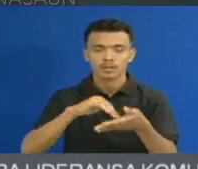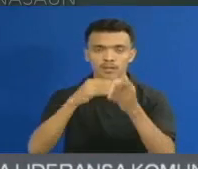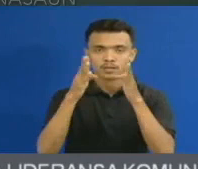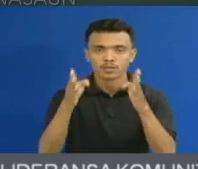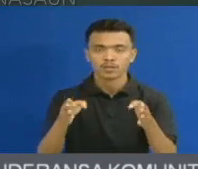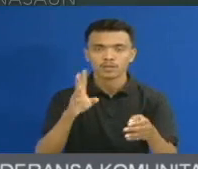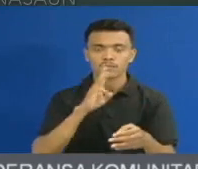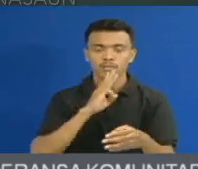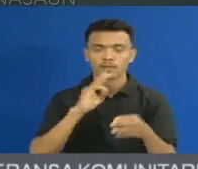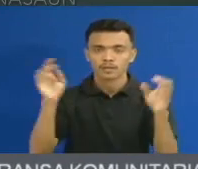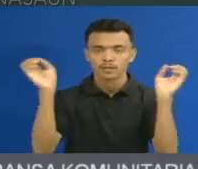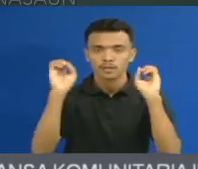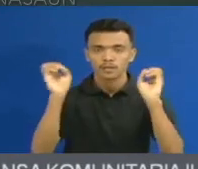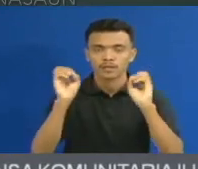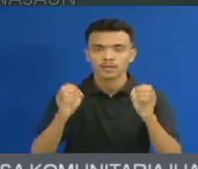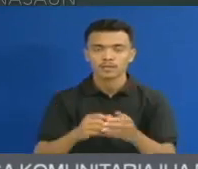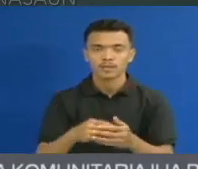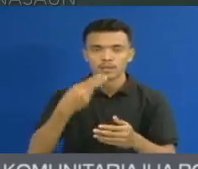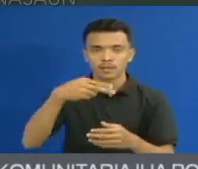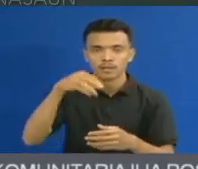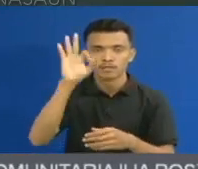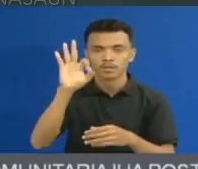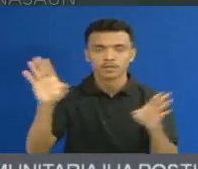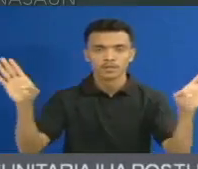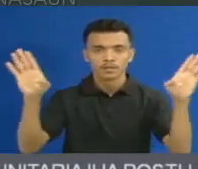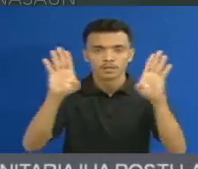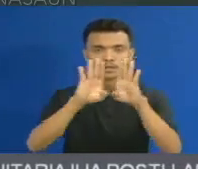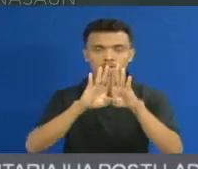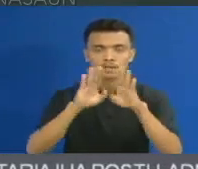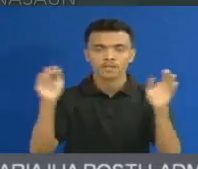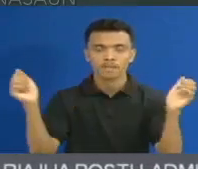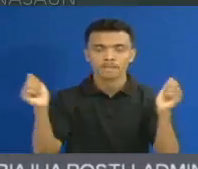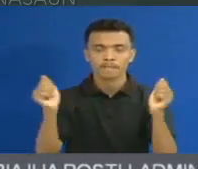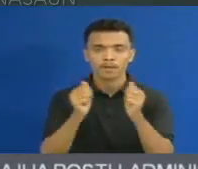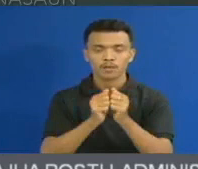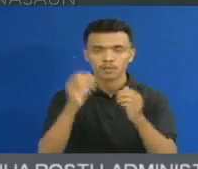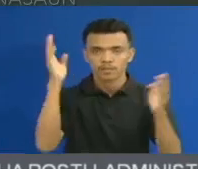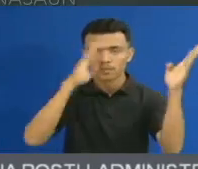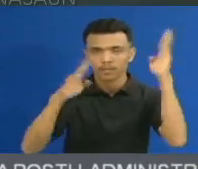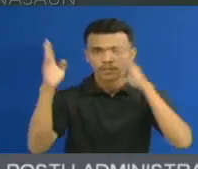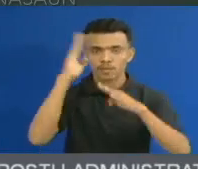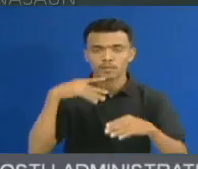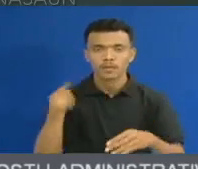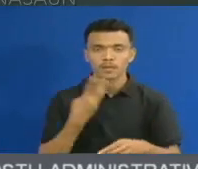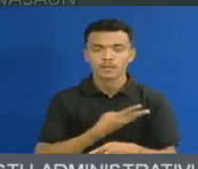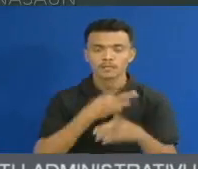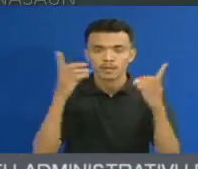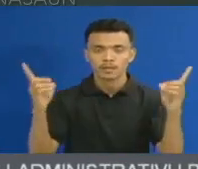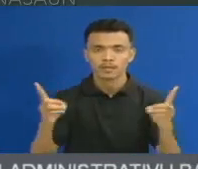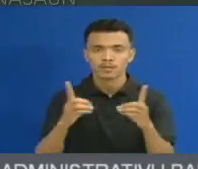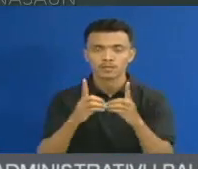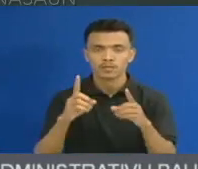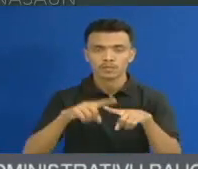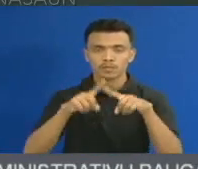Loma Bela Ihané, da Loma Harisfati Amitaka. Mas que o problema de BEMA, que é o Lili Bemos, mas bem,